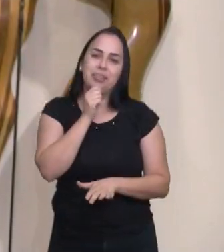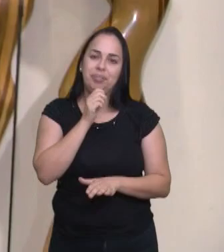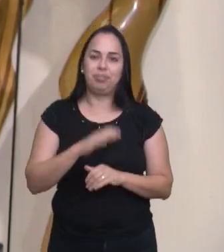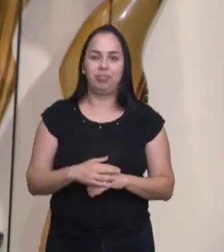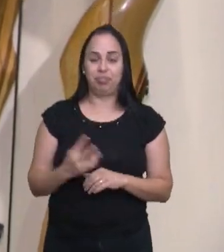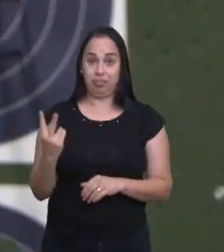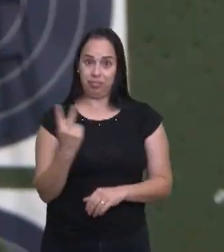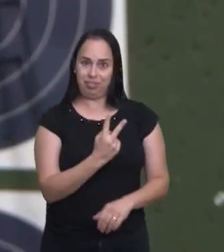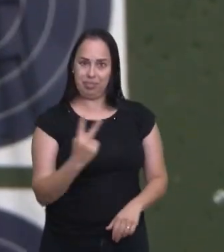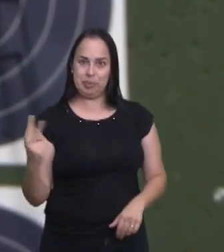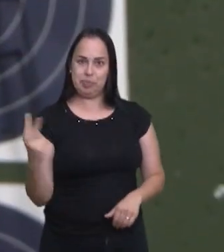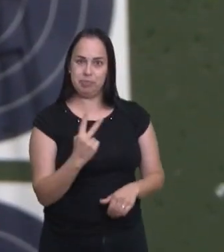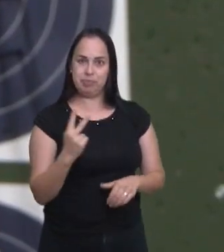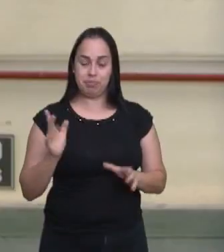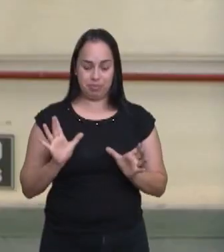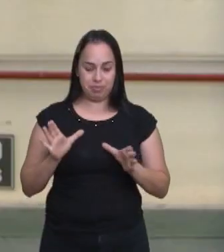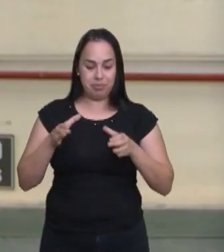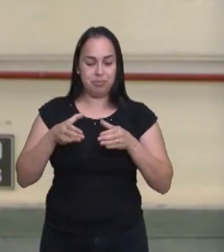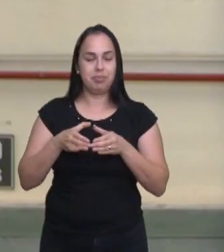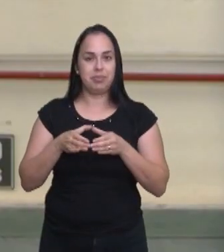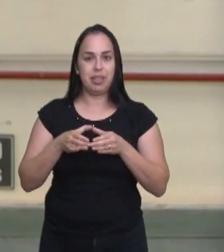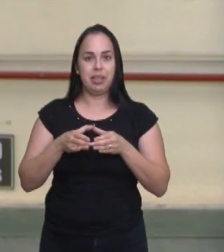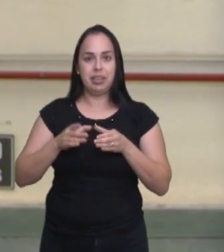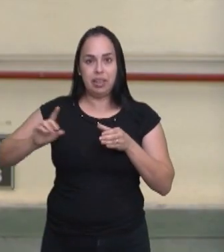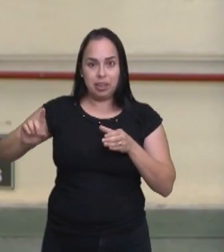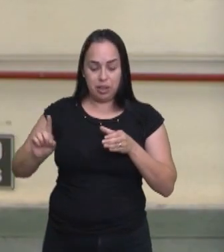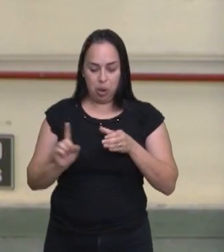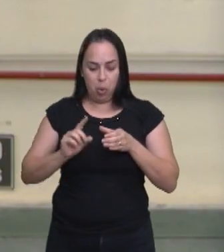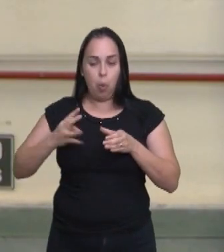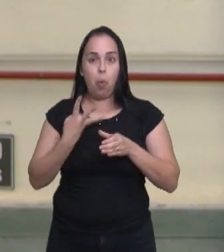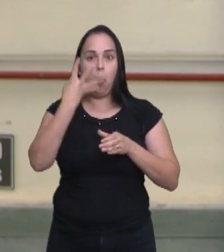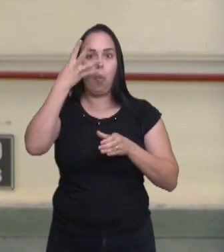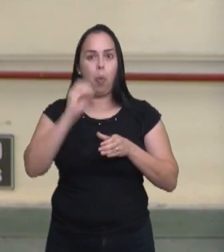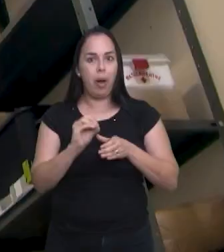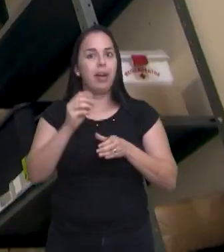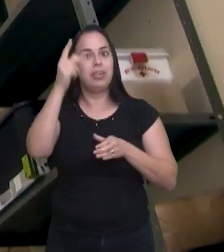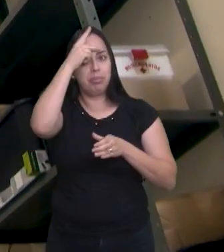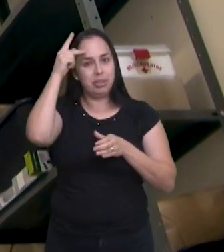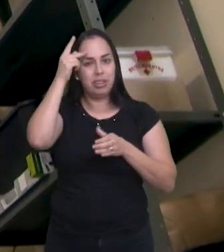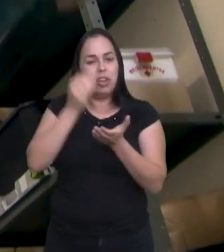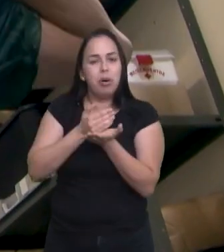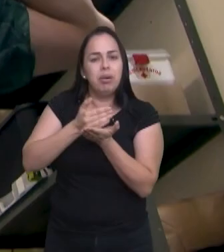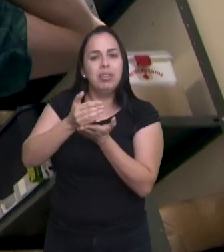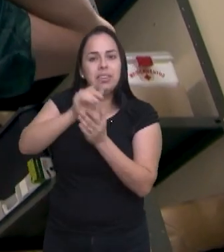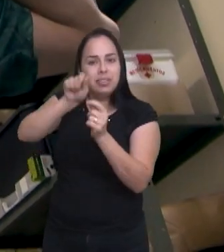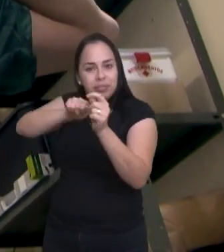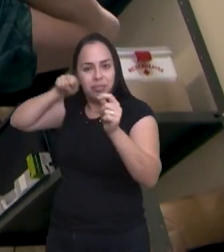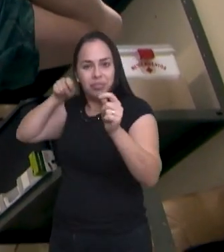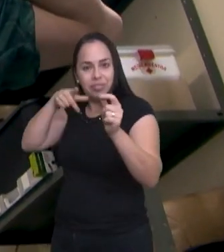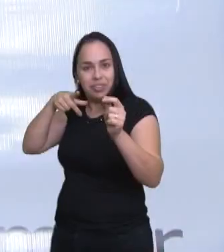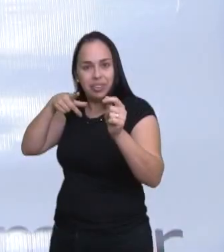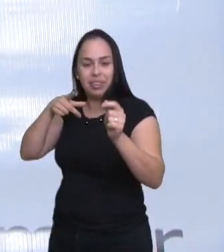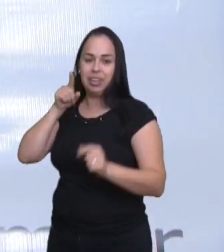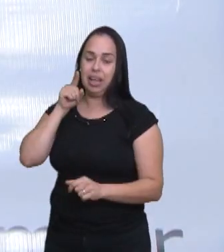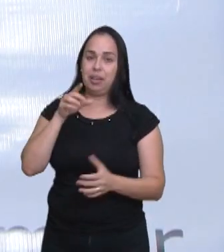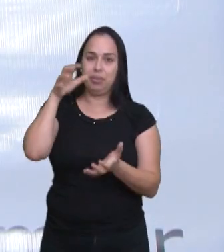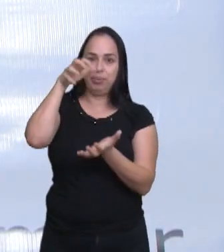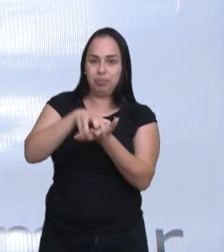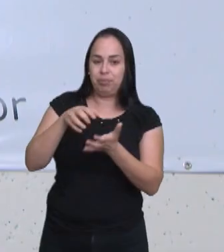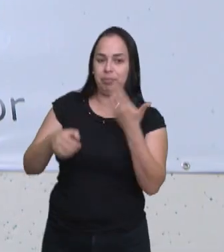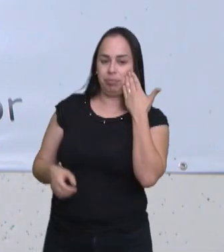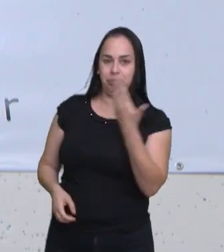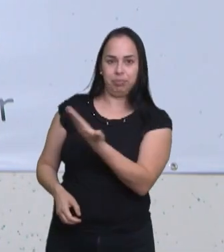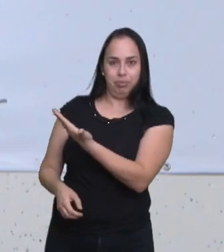lá. Márcio e Juliano fazem parte de um grupo com mais de 40 pessoas que iniciaram o curso de tiro com arco na